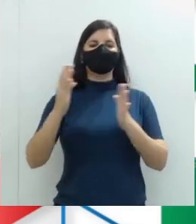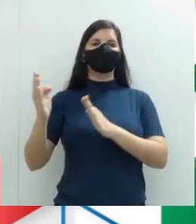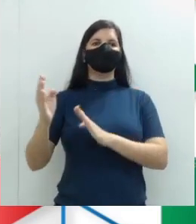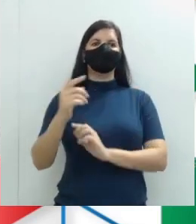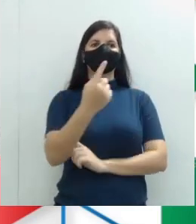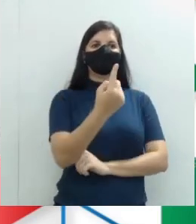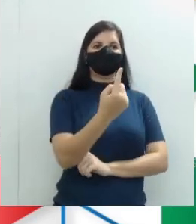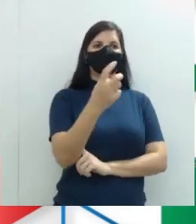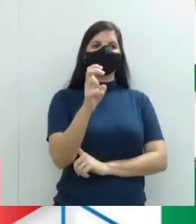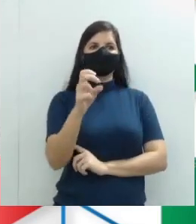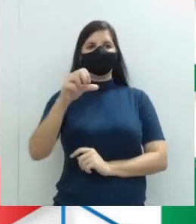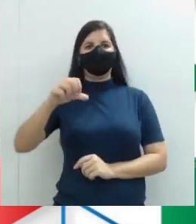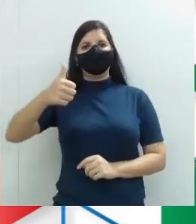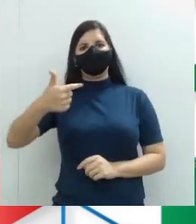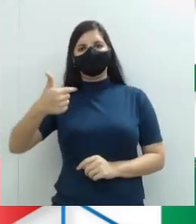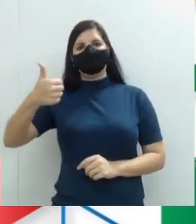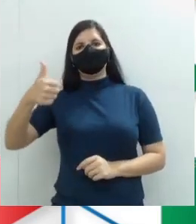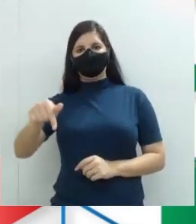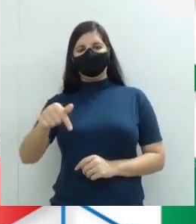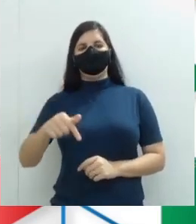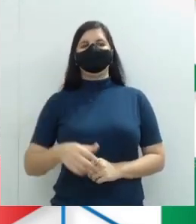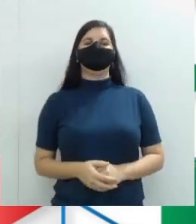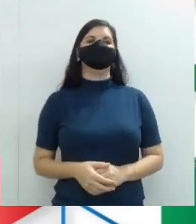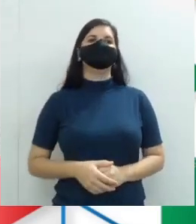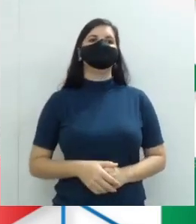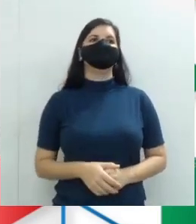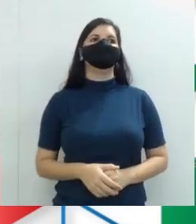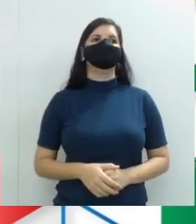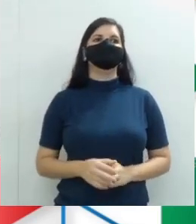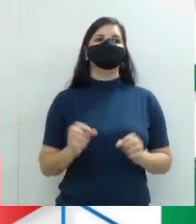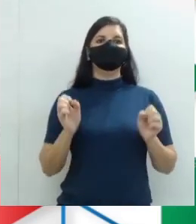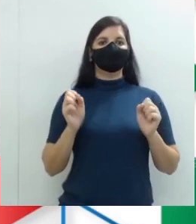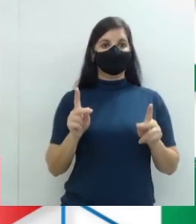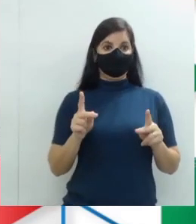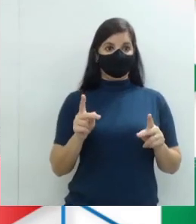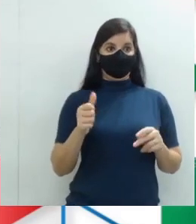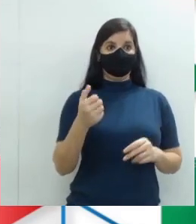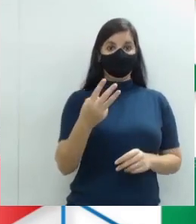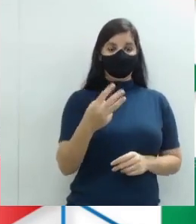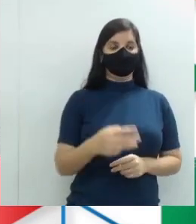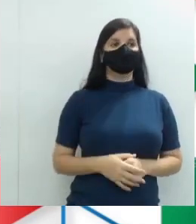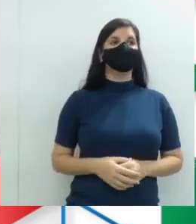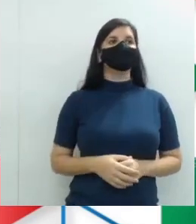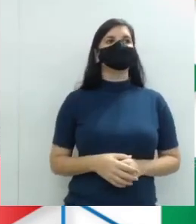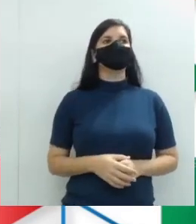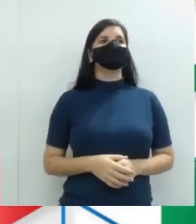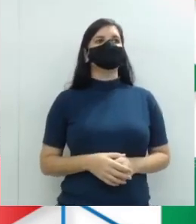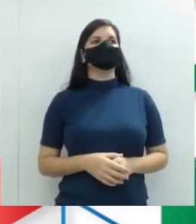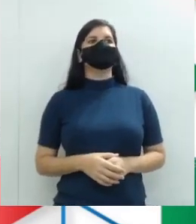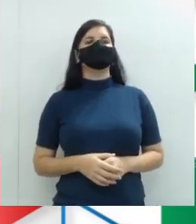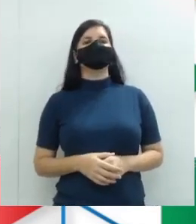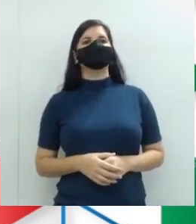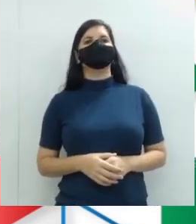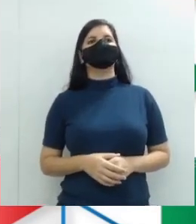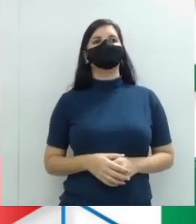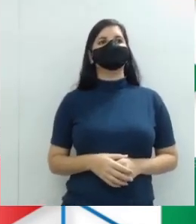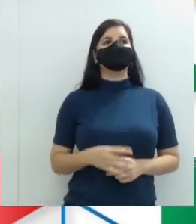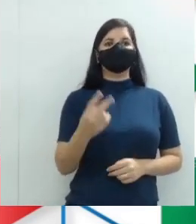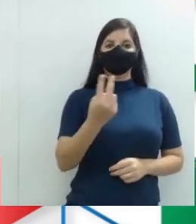é 1, 5, 9, 12 e 17. Ok? Opa, 12 não, 13, tá? 13, já está lá